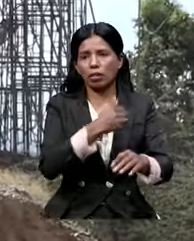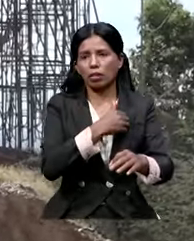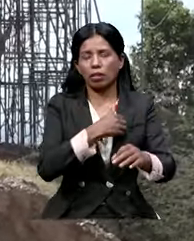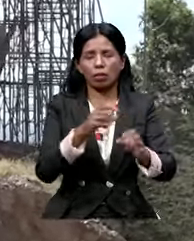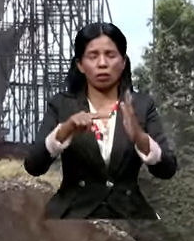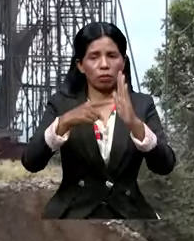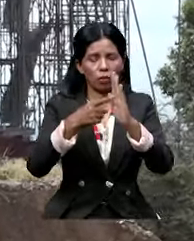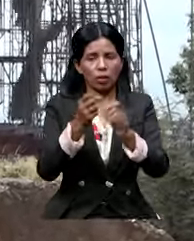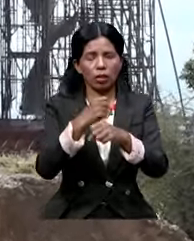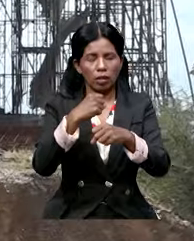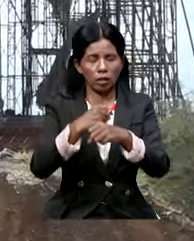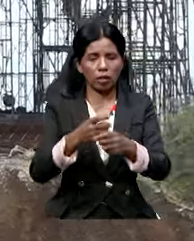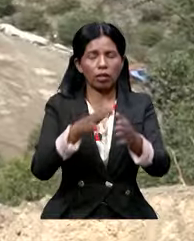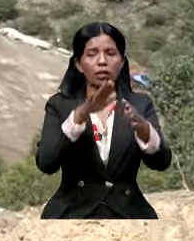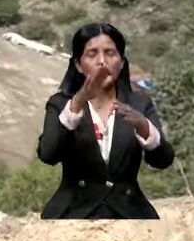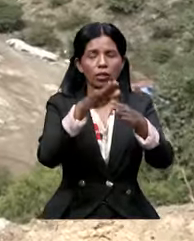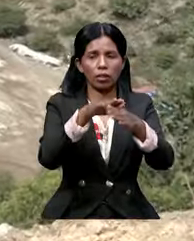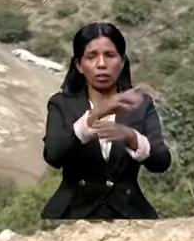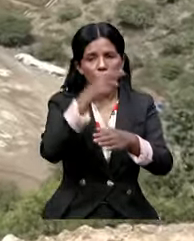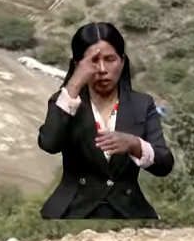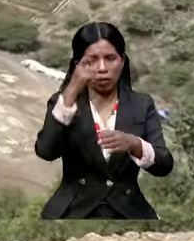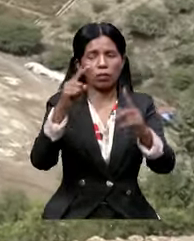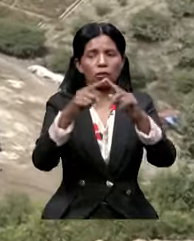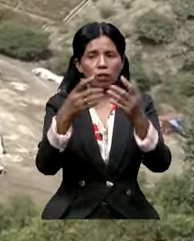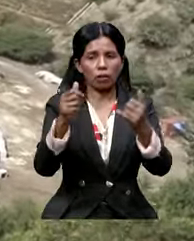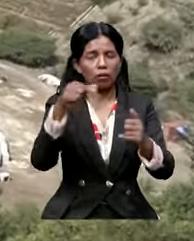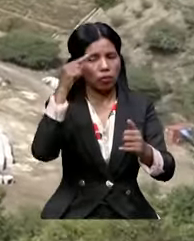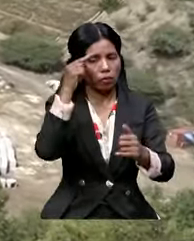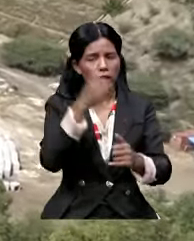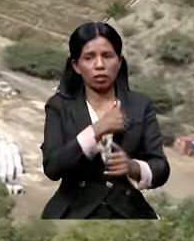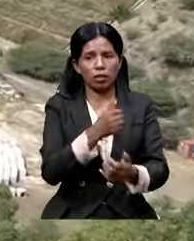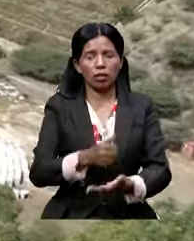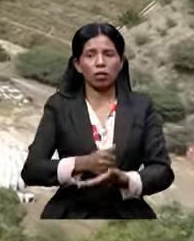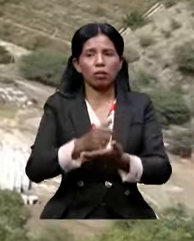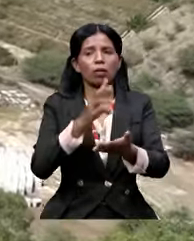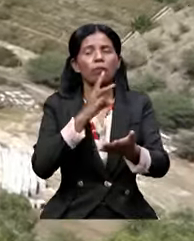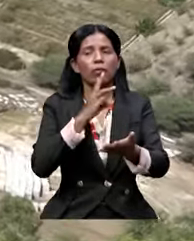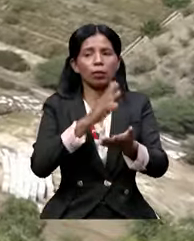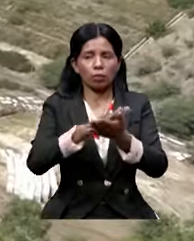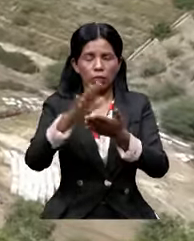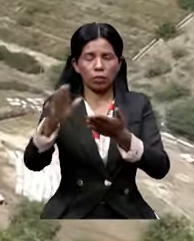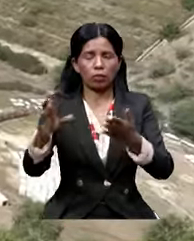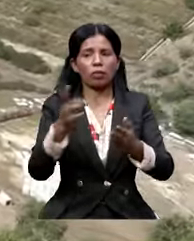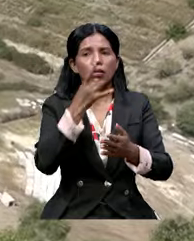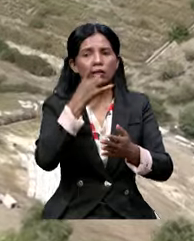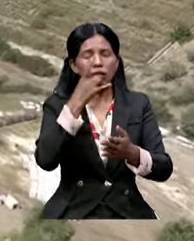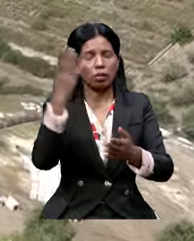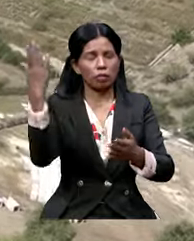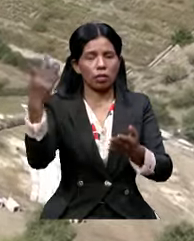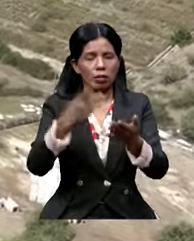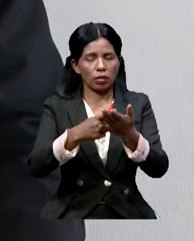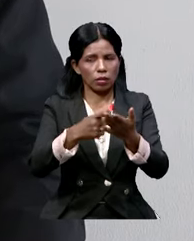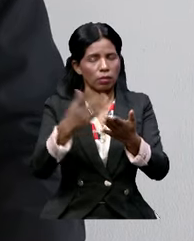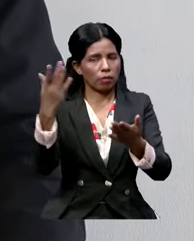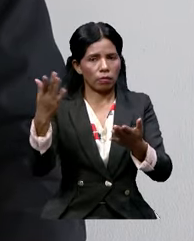belhahu construção e a parte fohohun, tamba to oras né governo sidau facilita bem mos no eletricidade ba projeto refere. We